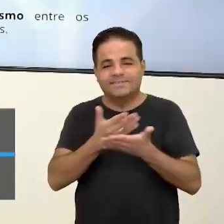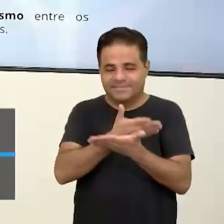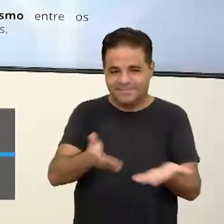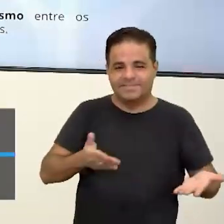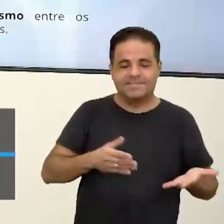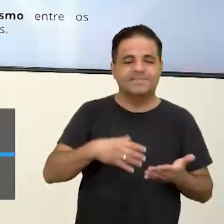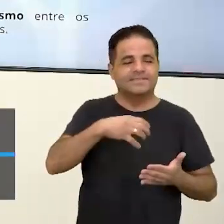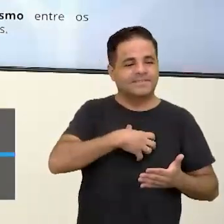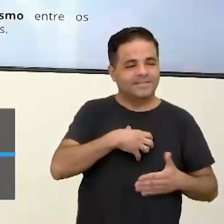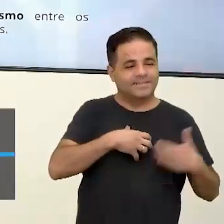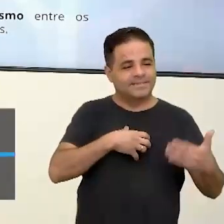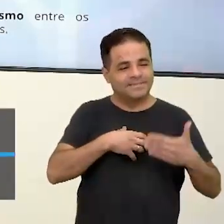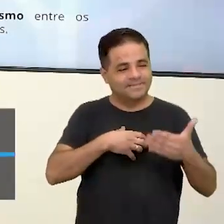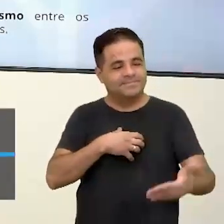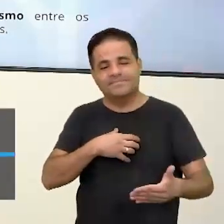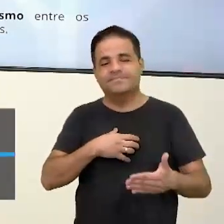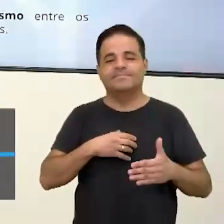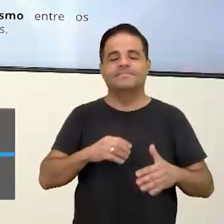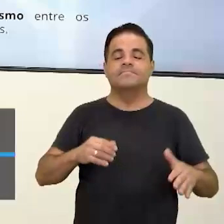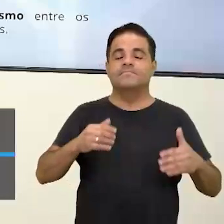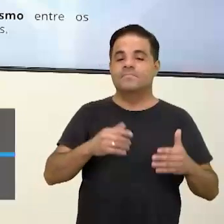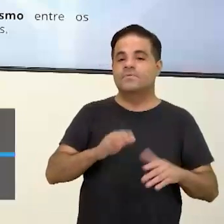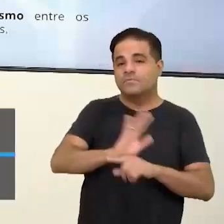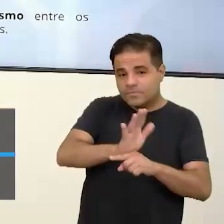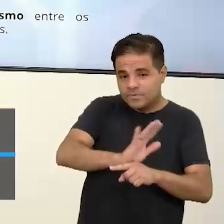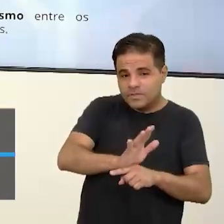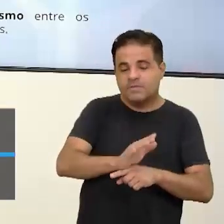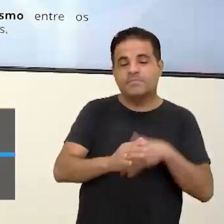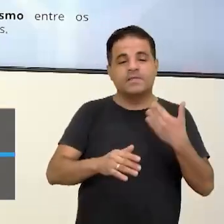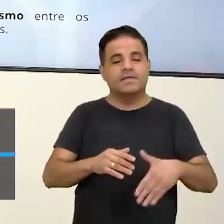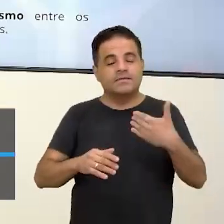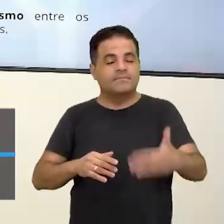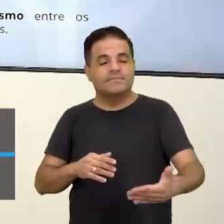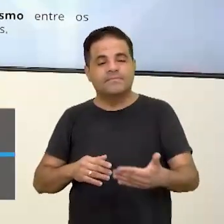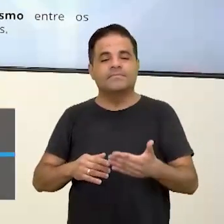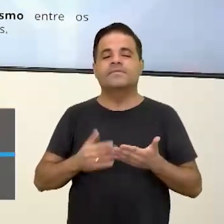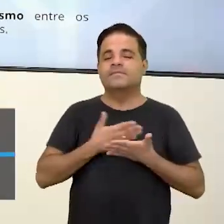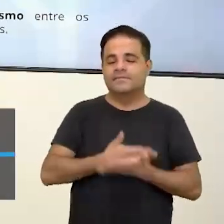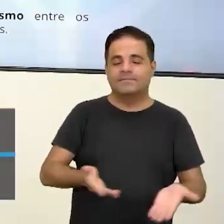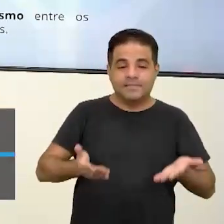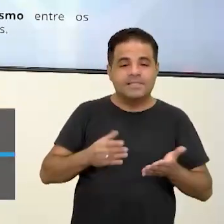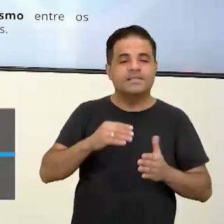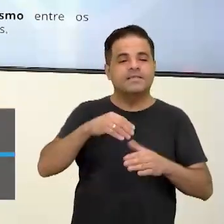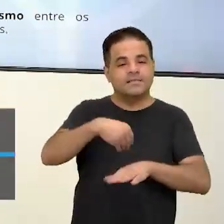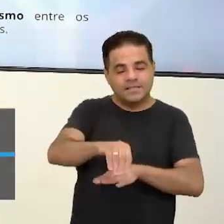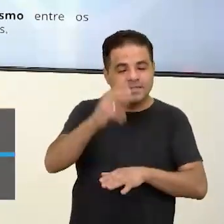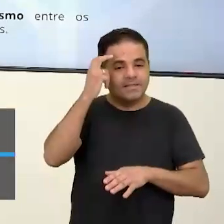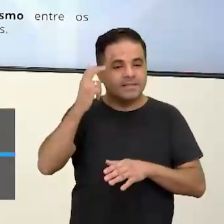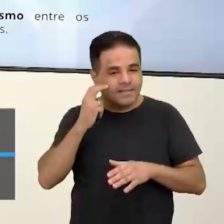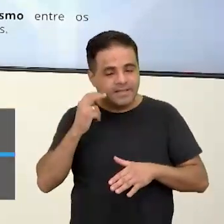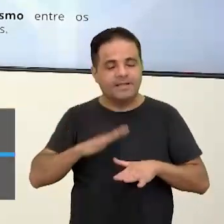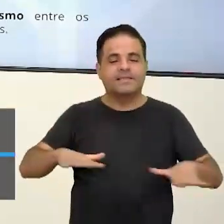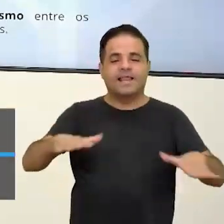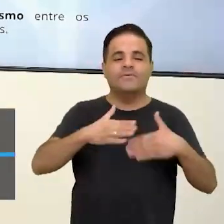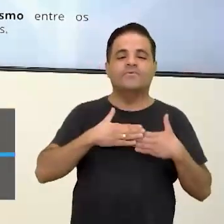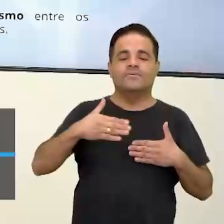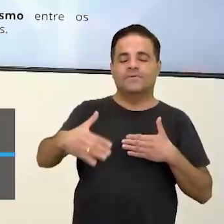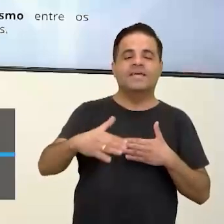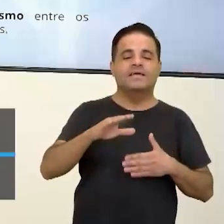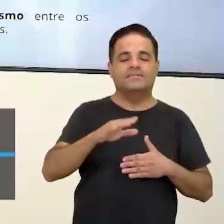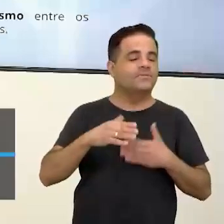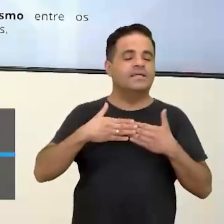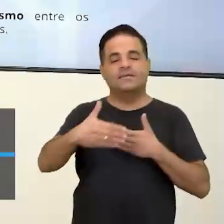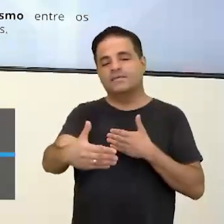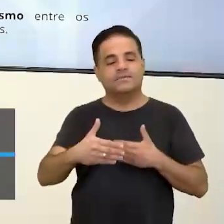assiste uma novela, um jogo, um filme, como essa cultura está sendo transmitida e naturalizada no